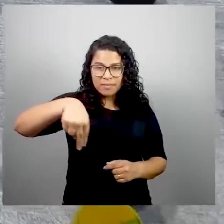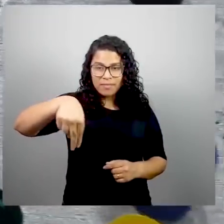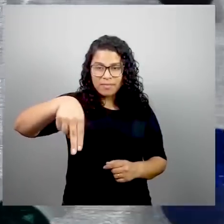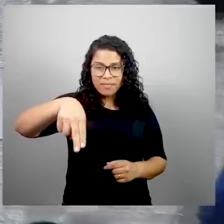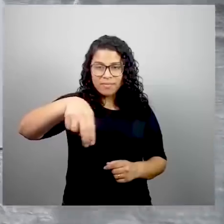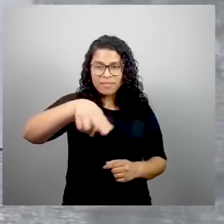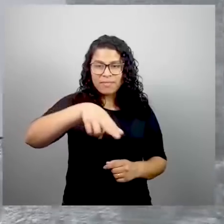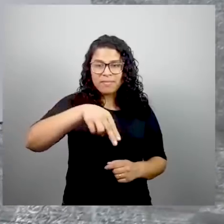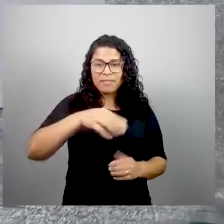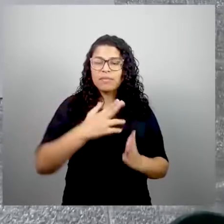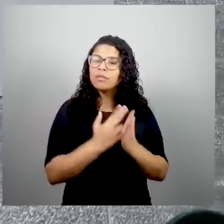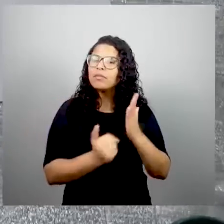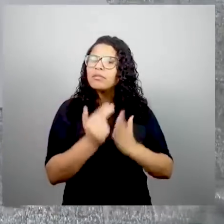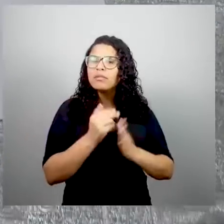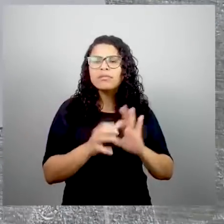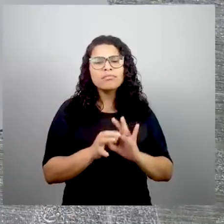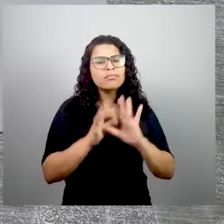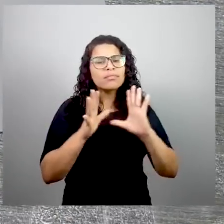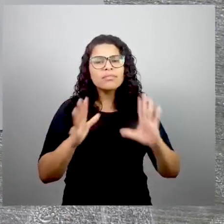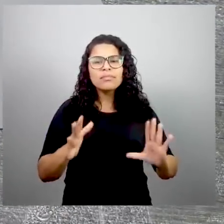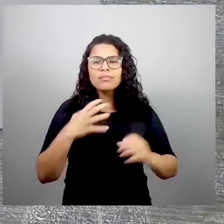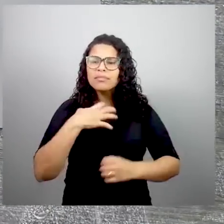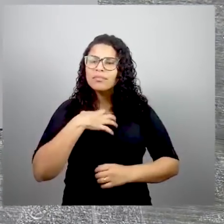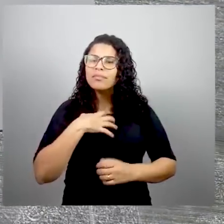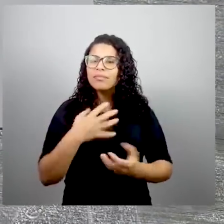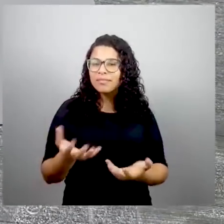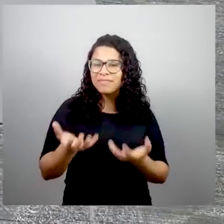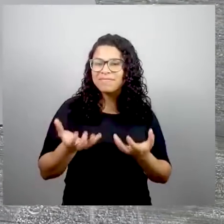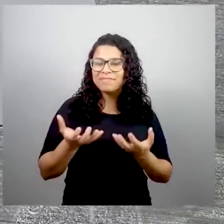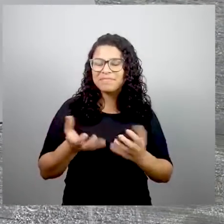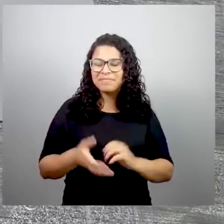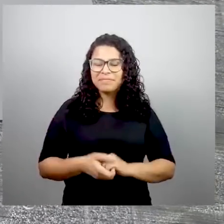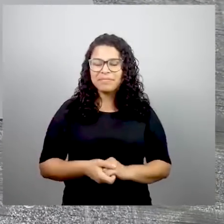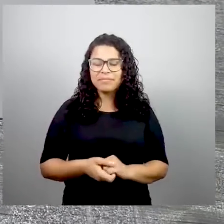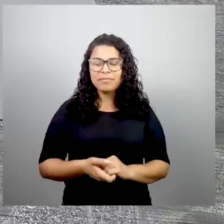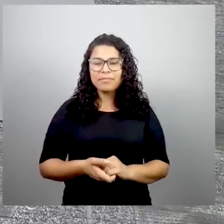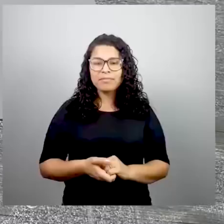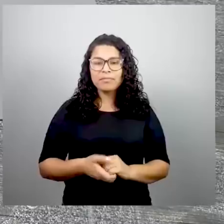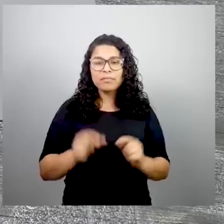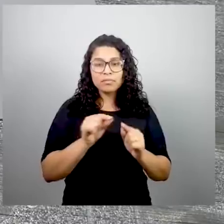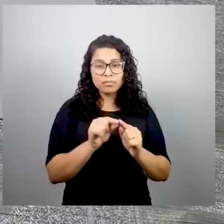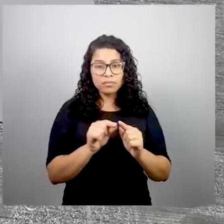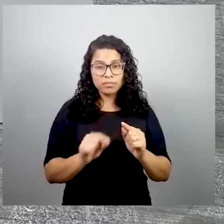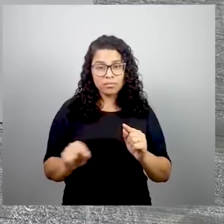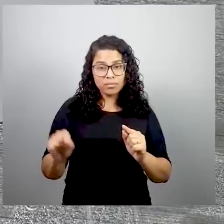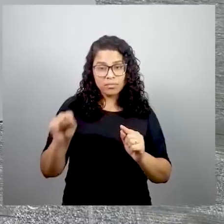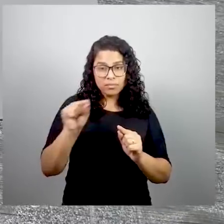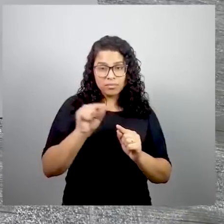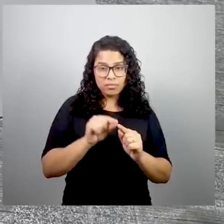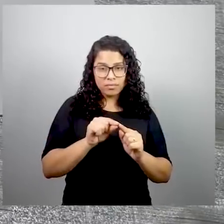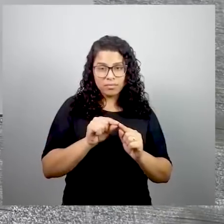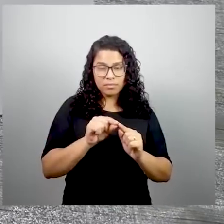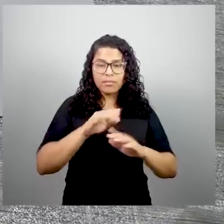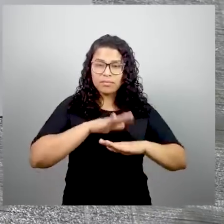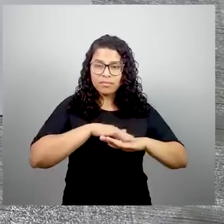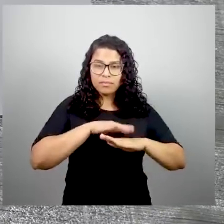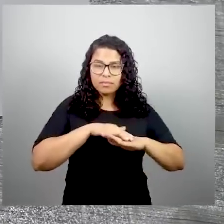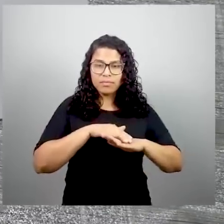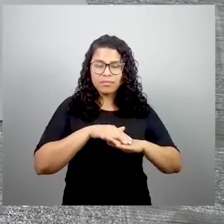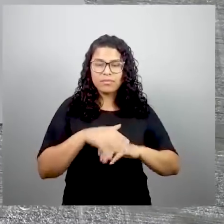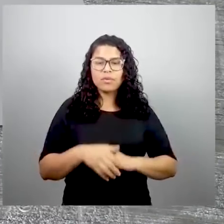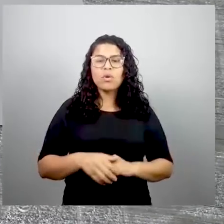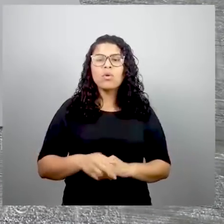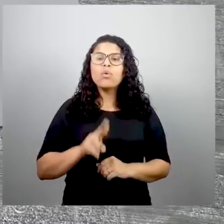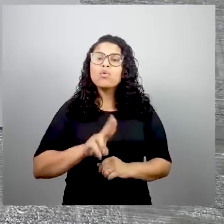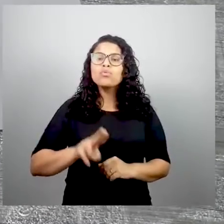vou formando o que eu quiser. Então aqui, ó, vou formar um círculo, né? Que foi a técnica que eu usei ali para fazer